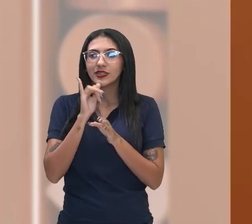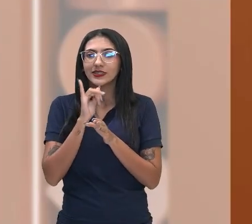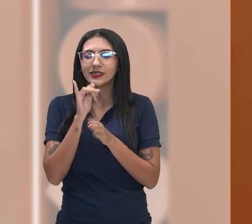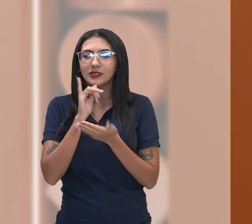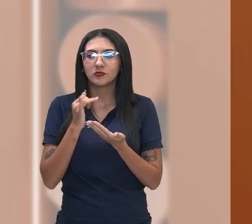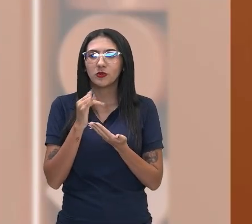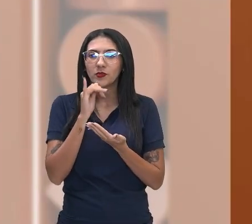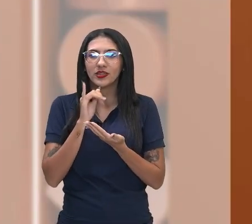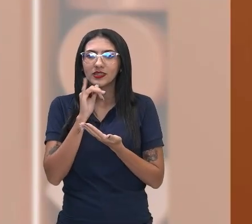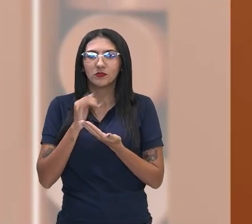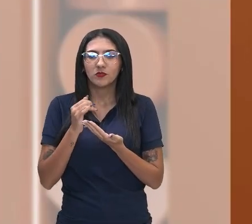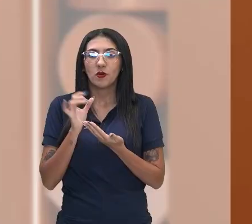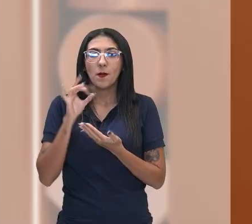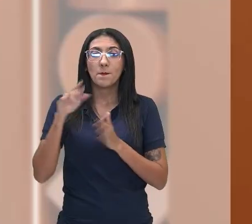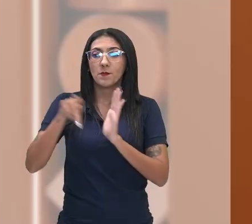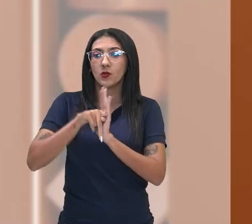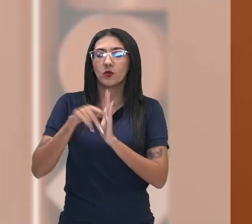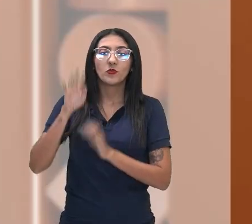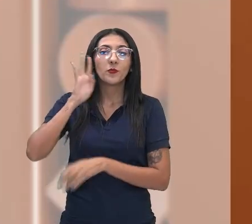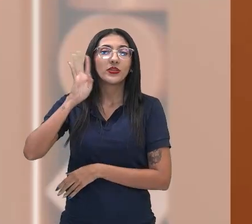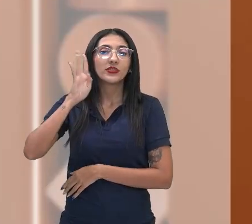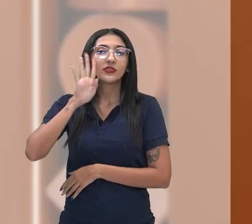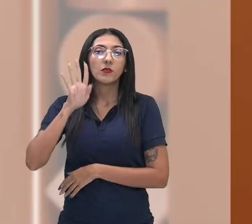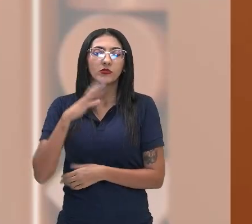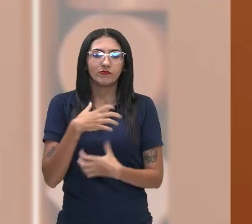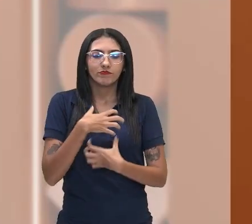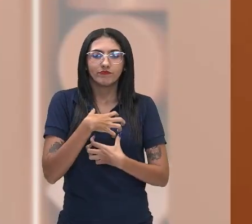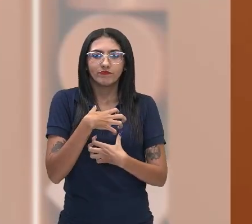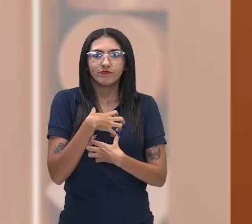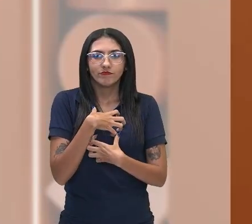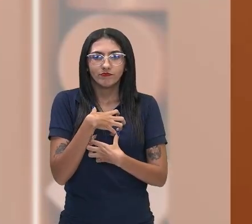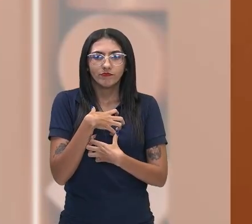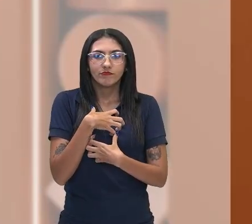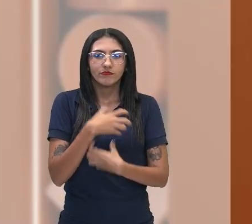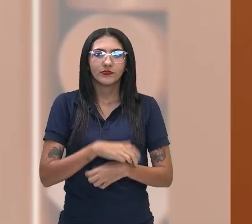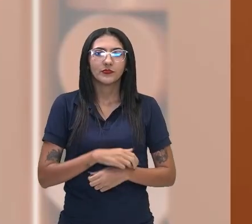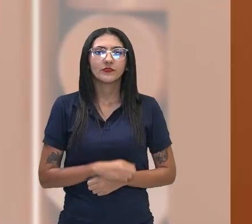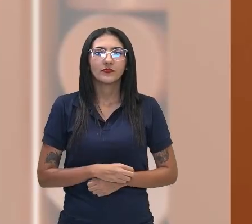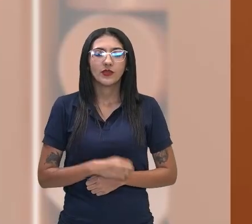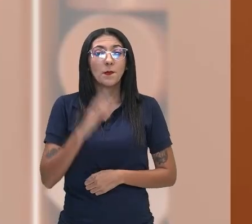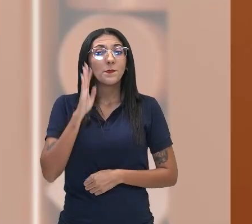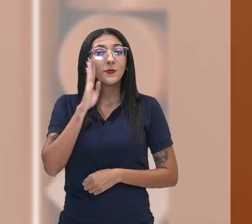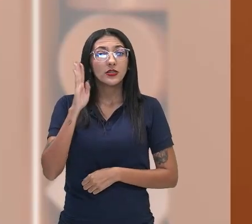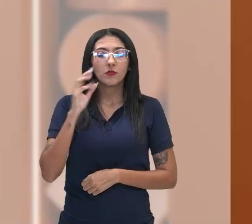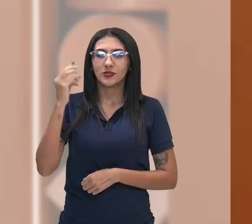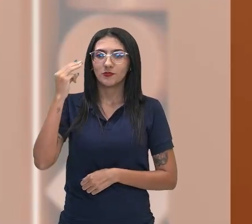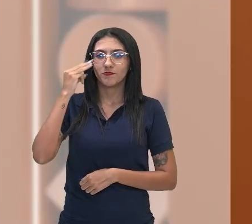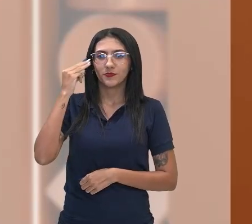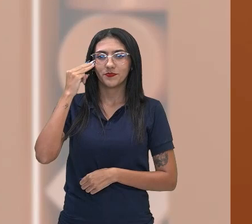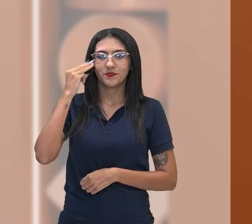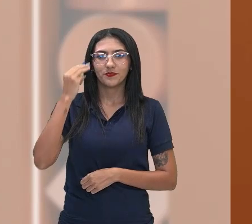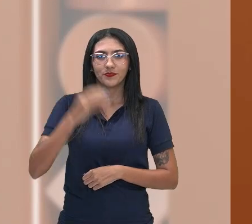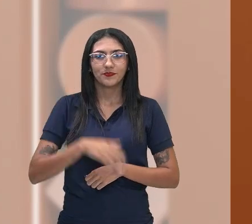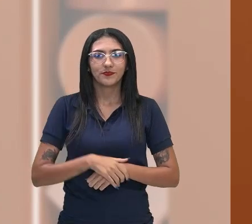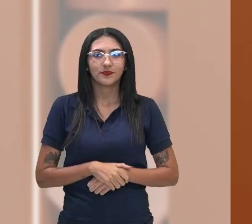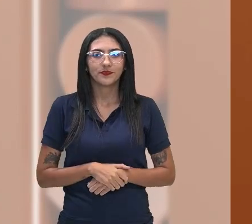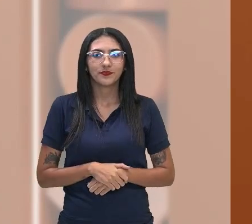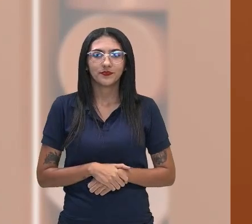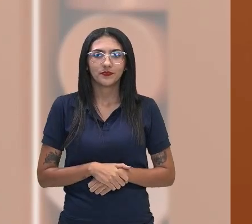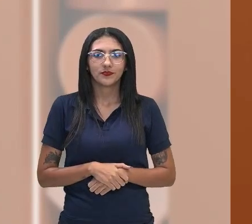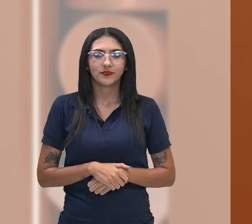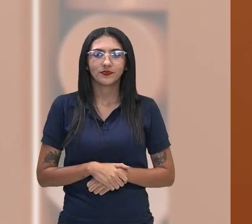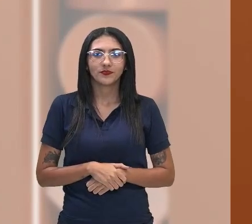que é o pensamento, o sentimento e, principalmente, a memória. E